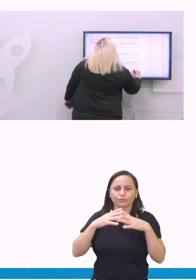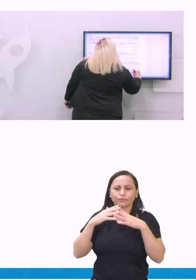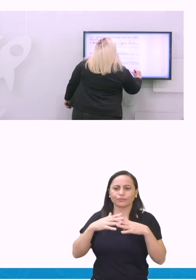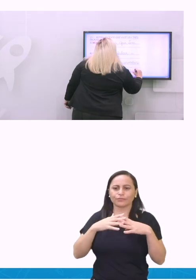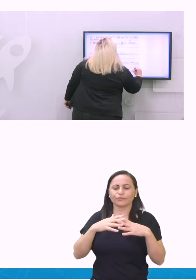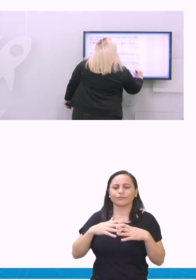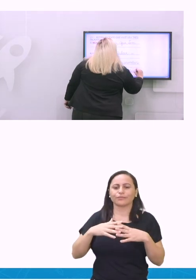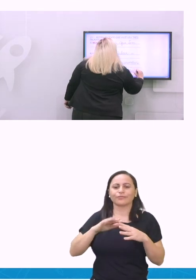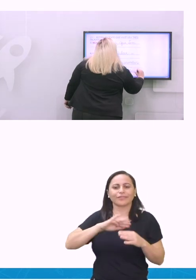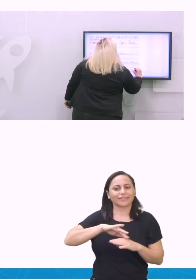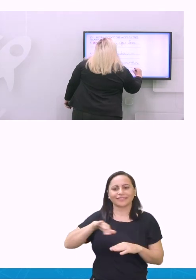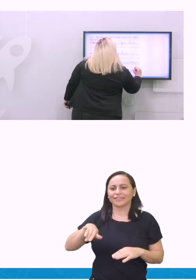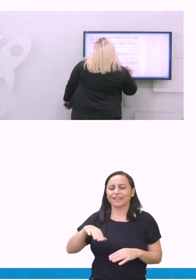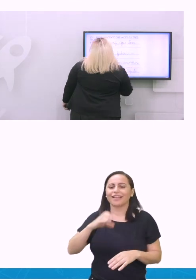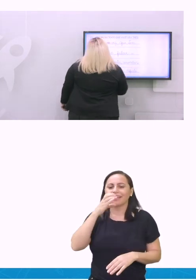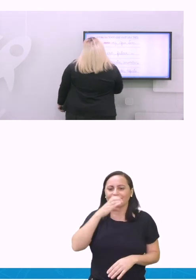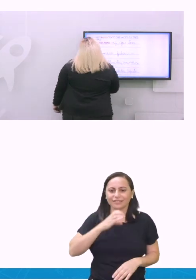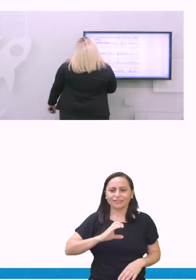elefante